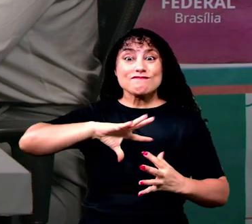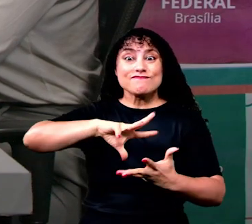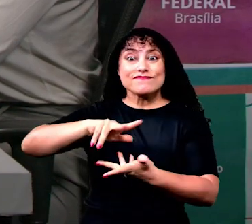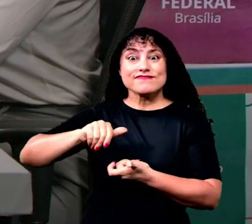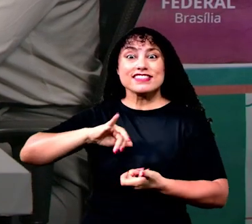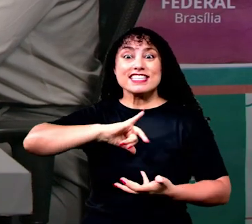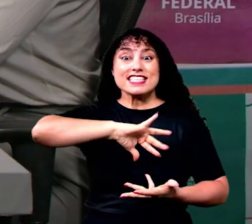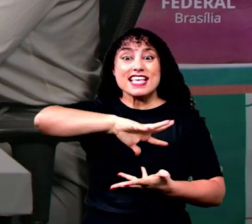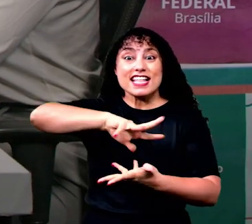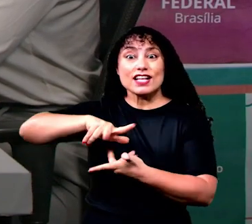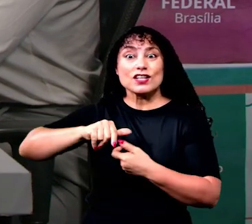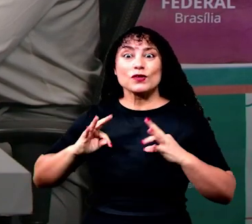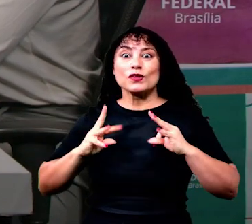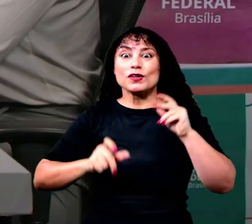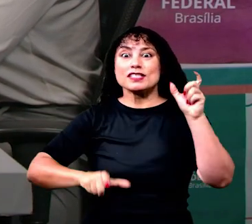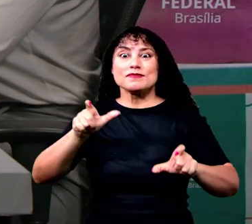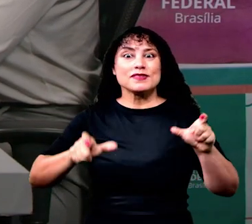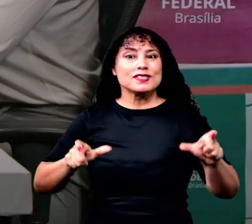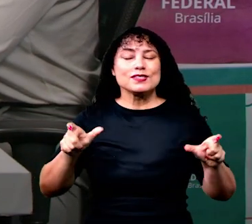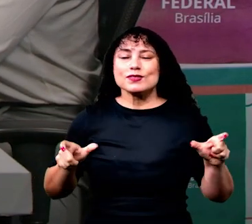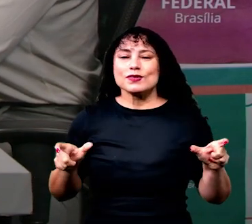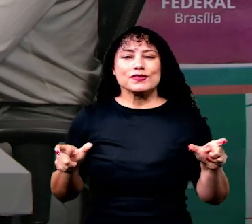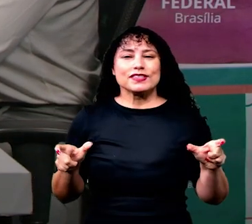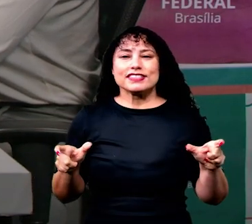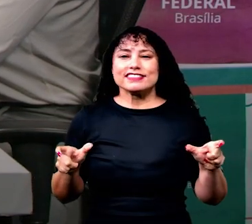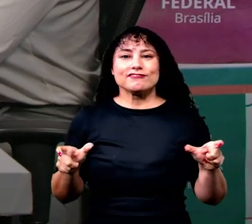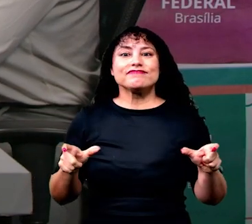global, internacional, todo mundo